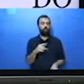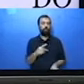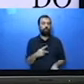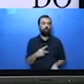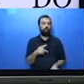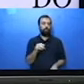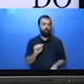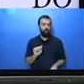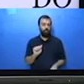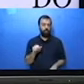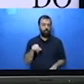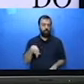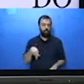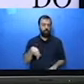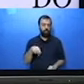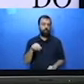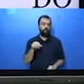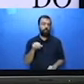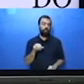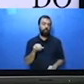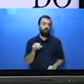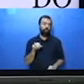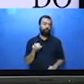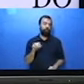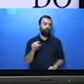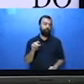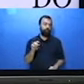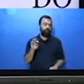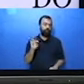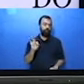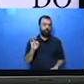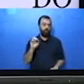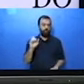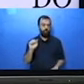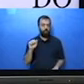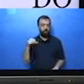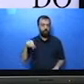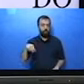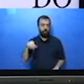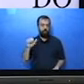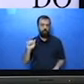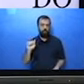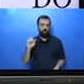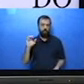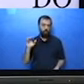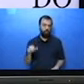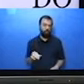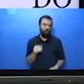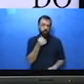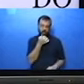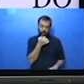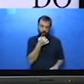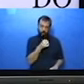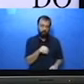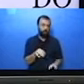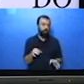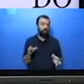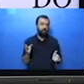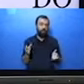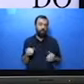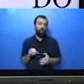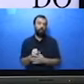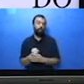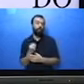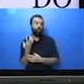Grosso do Sul, consiste em um território propenso às inundações e, por isso, é marcado